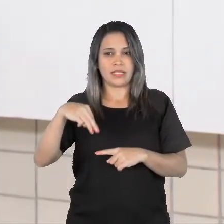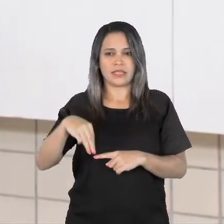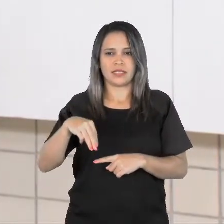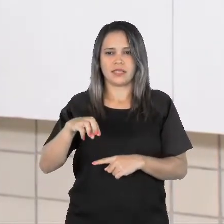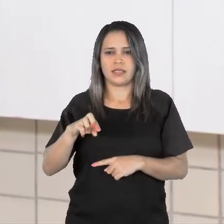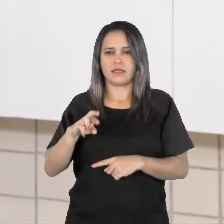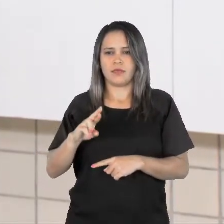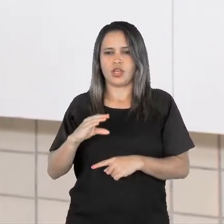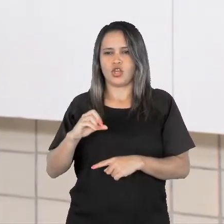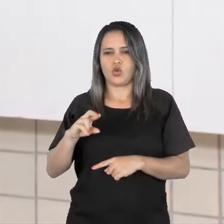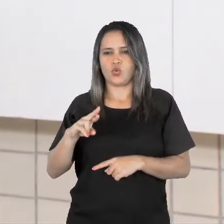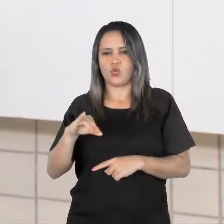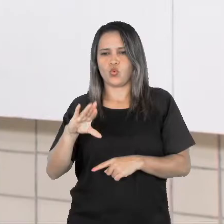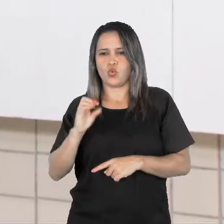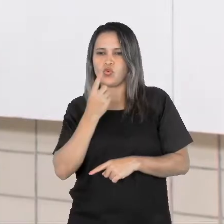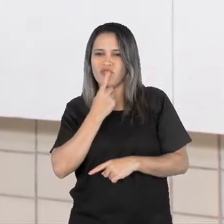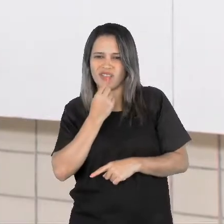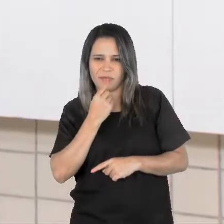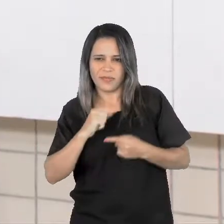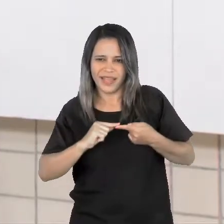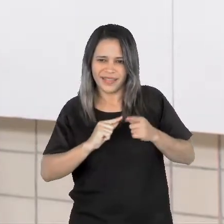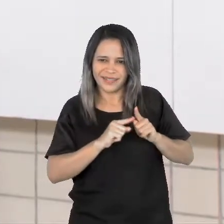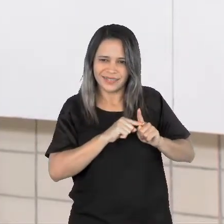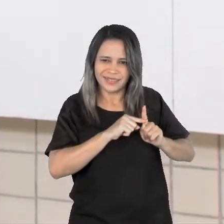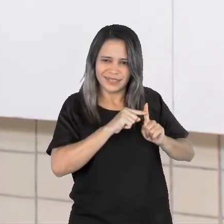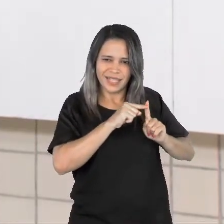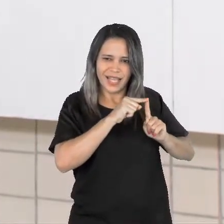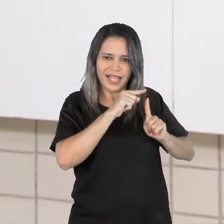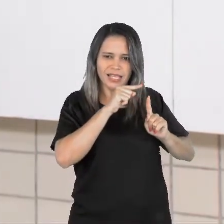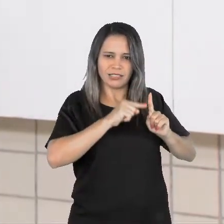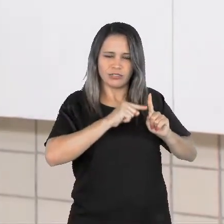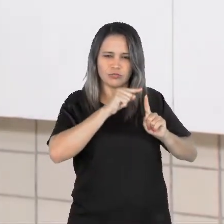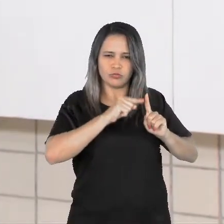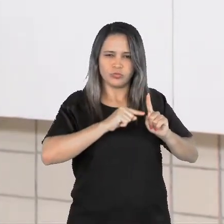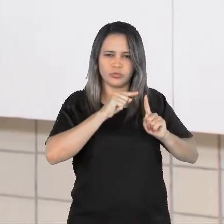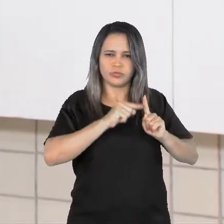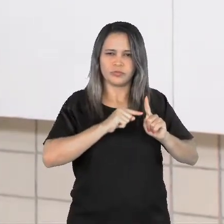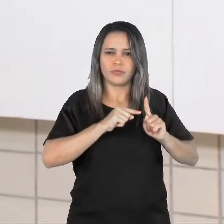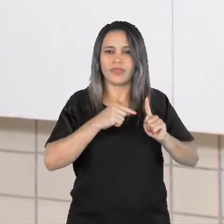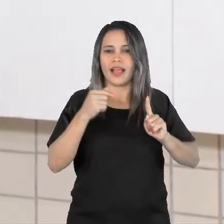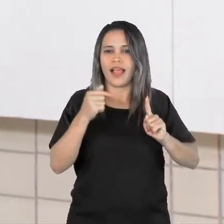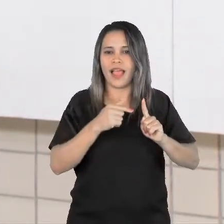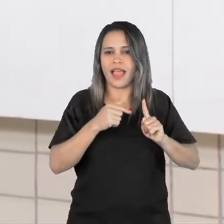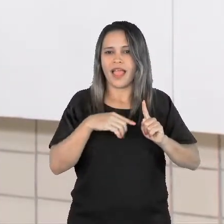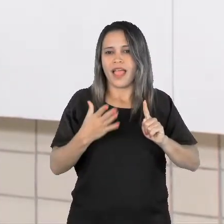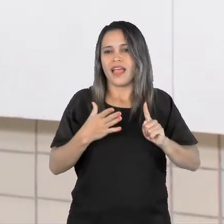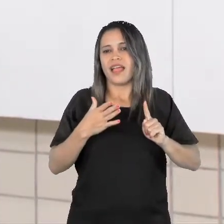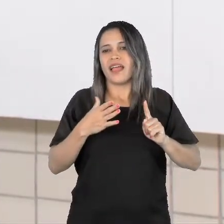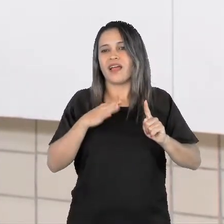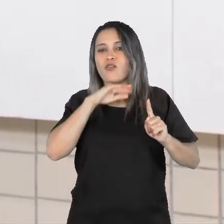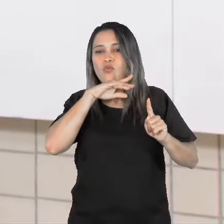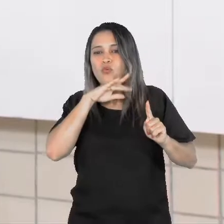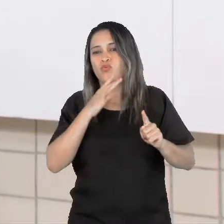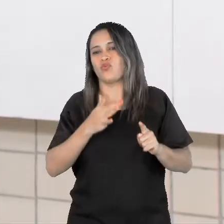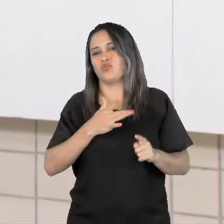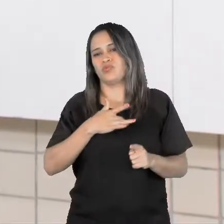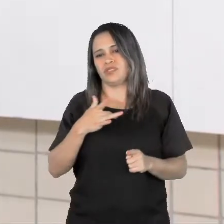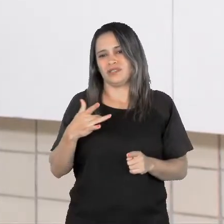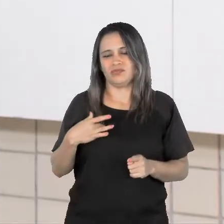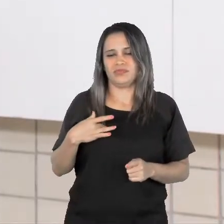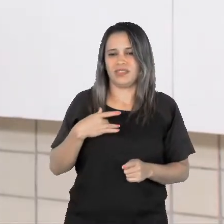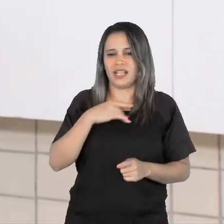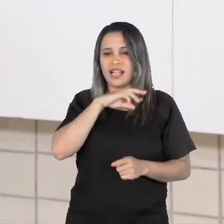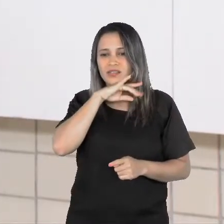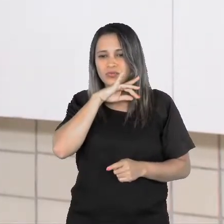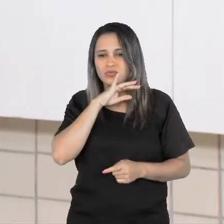esse líquidozinho que tem lá dentro do termômetro, ele é um componente que faz mal à saúde, é prejudicial à